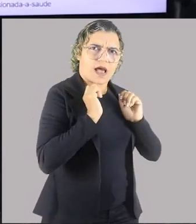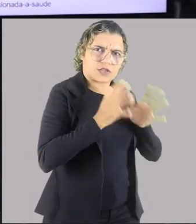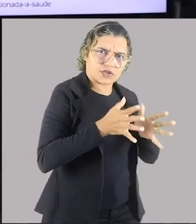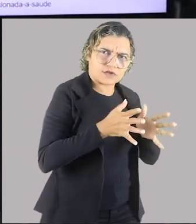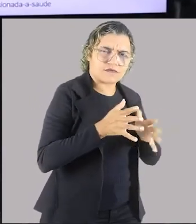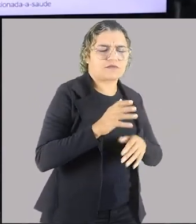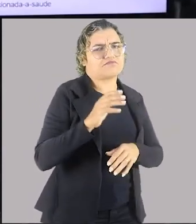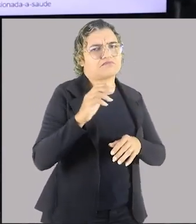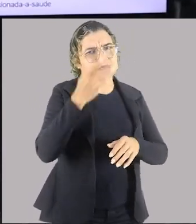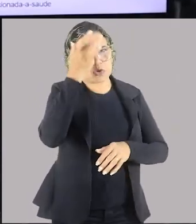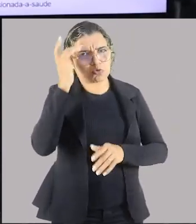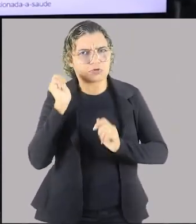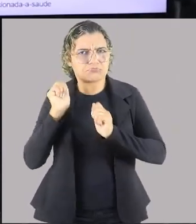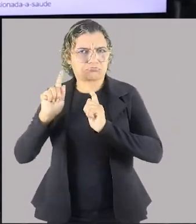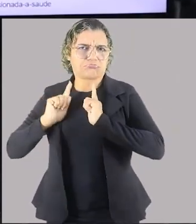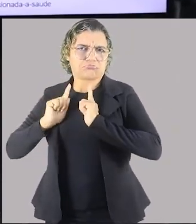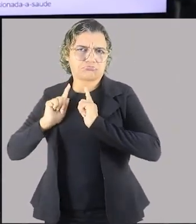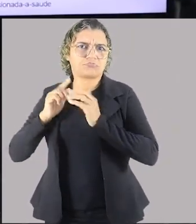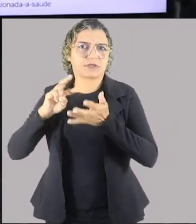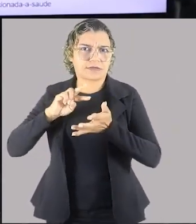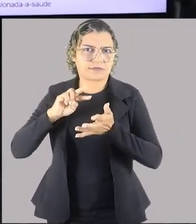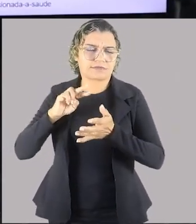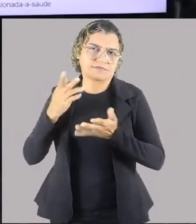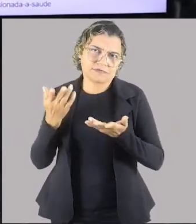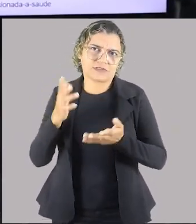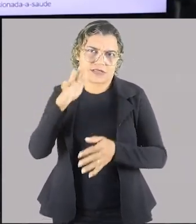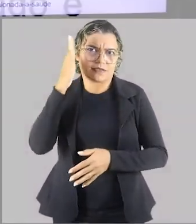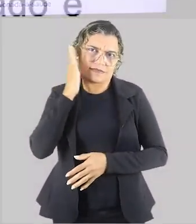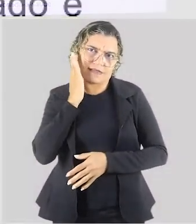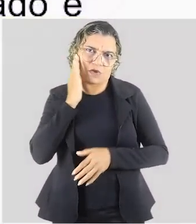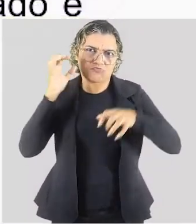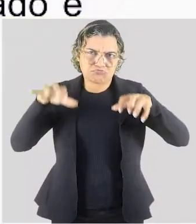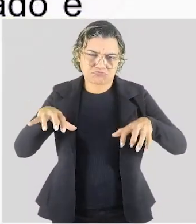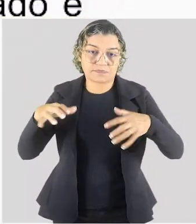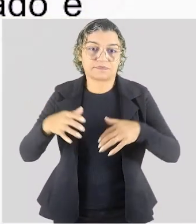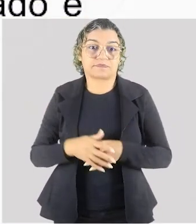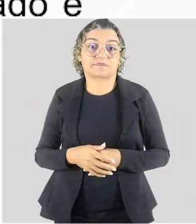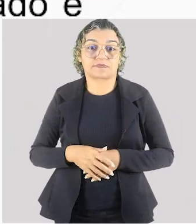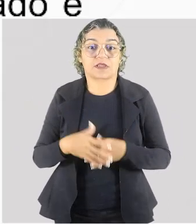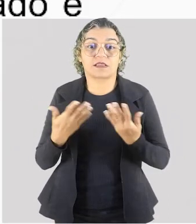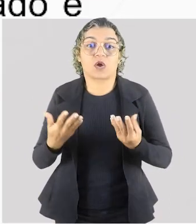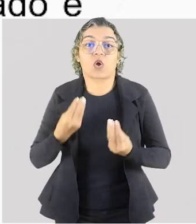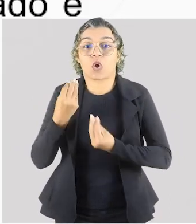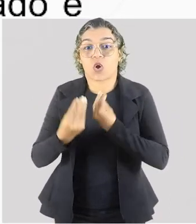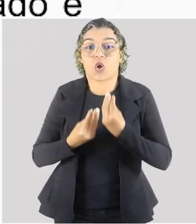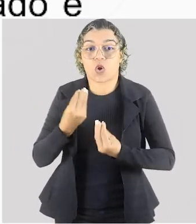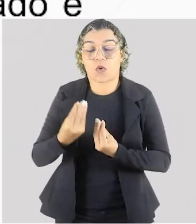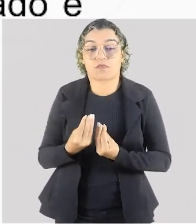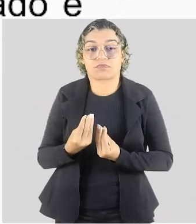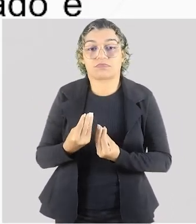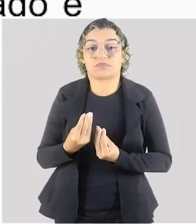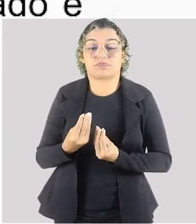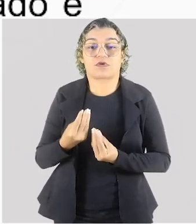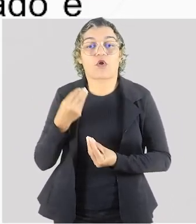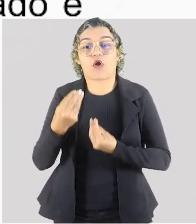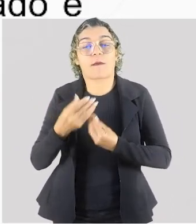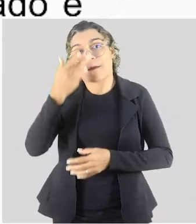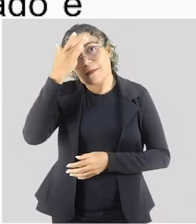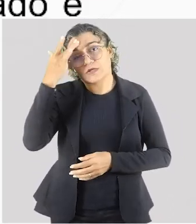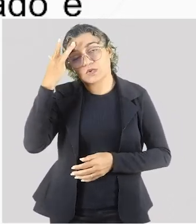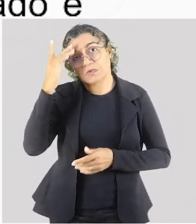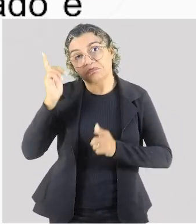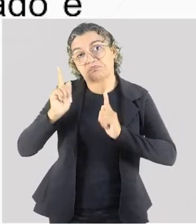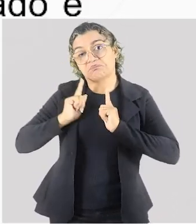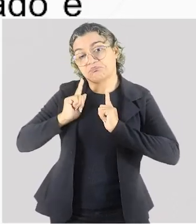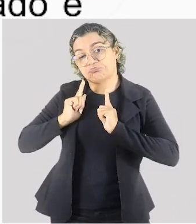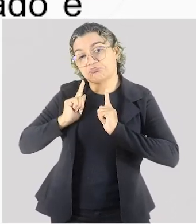indivíduo ativo? E, sabendo disso, o que é comportamento sedentário?